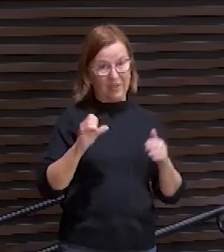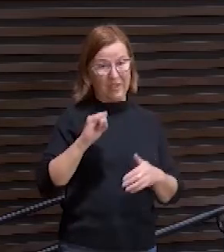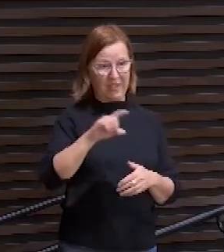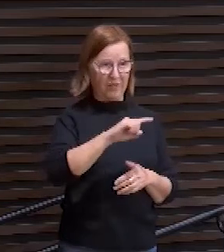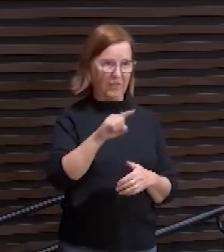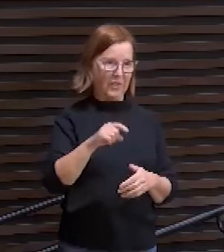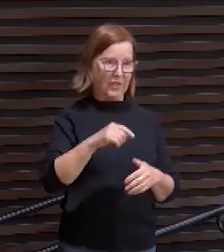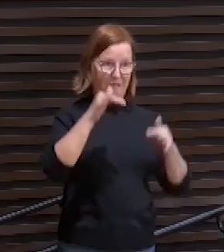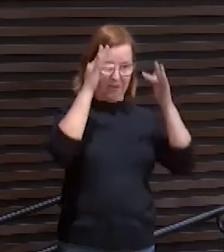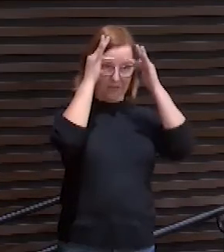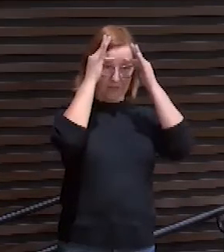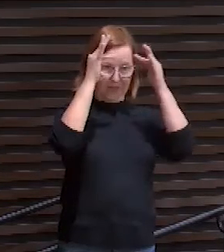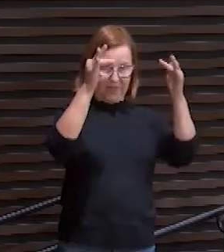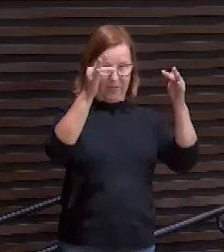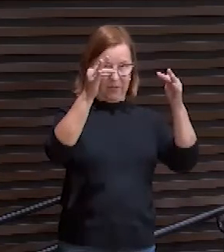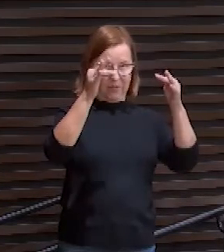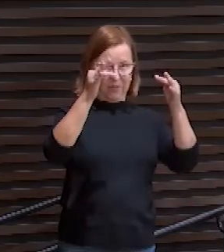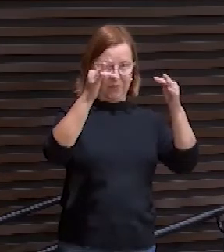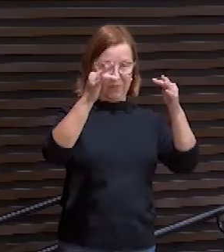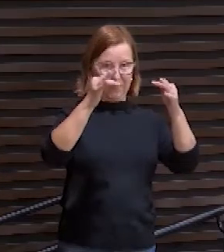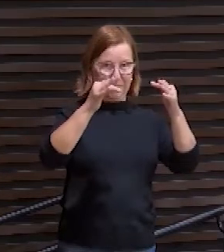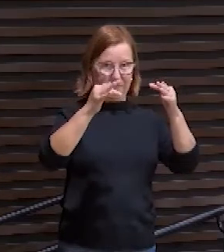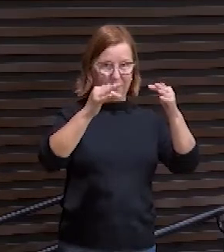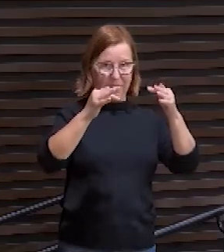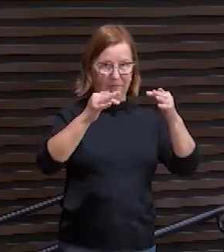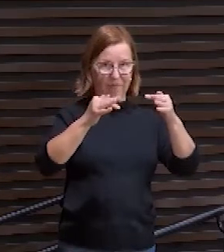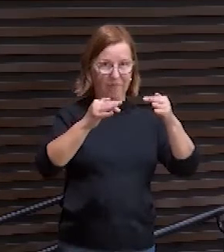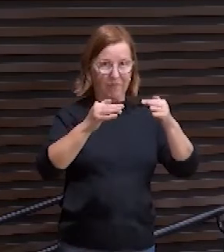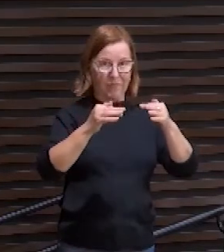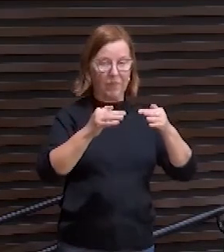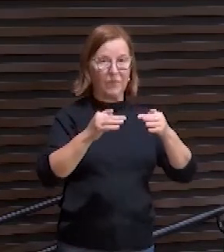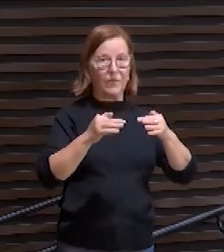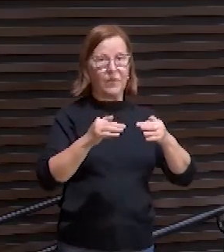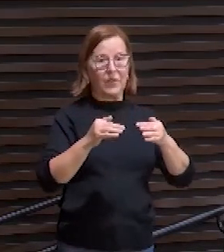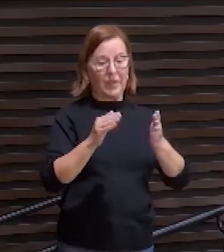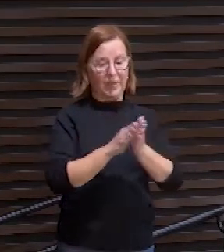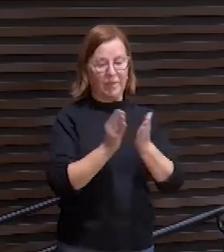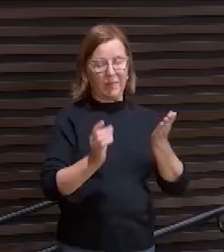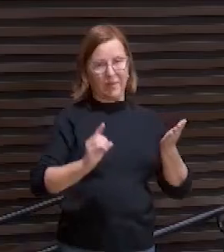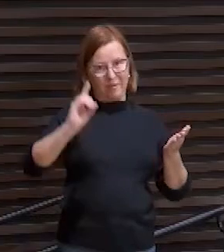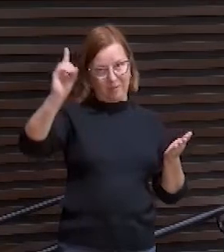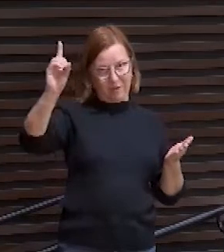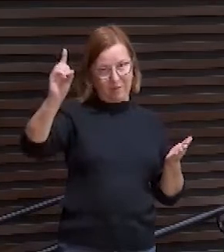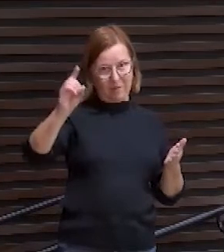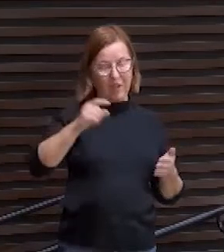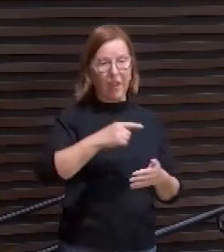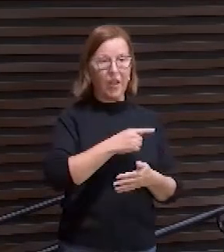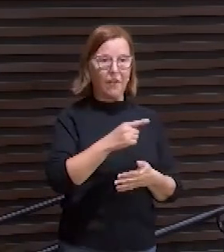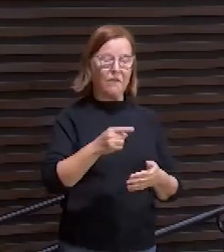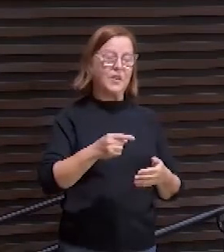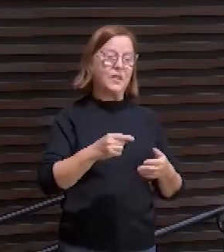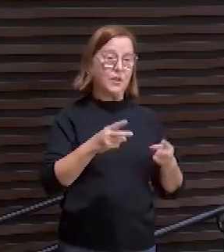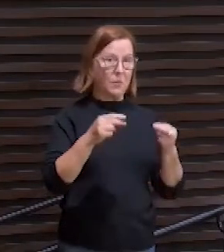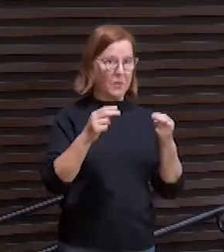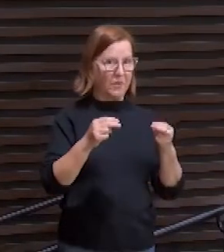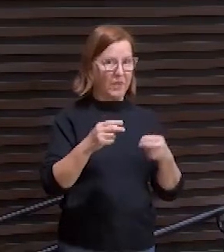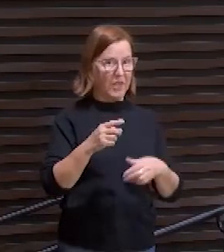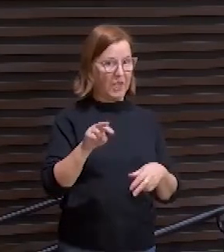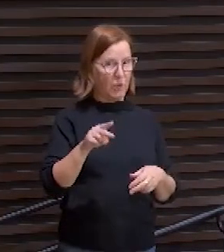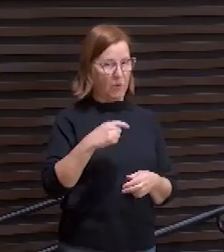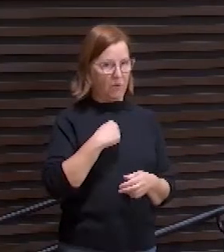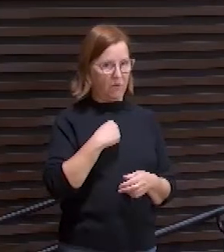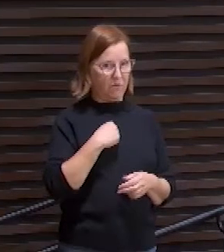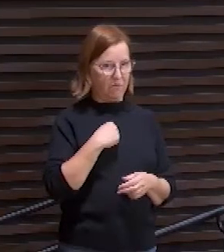fiel ao que as Escrituras falam, você vai observar, como eu também, que nós não